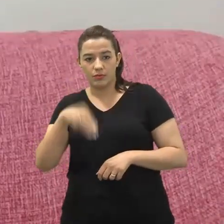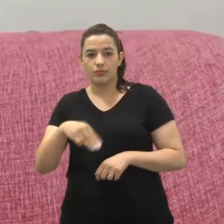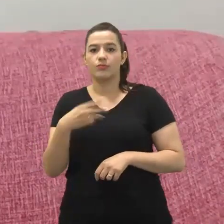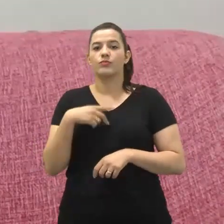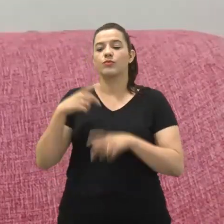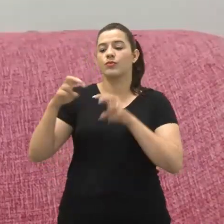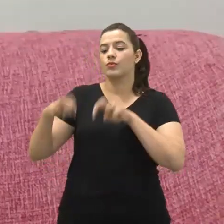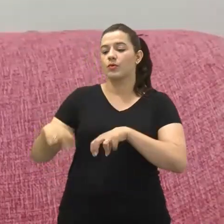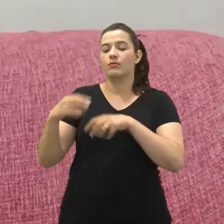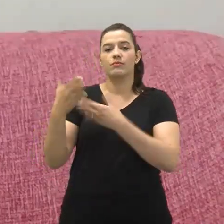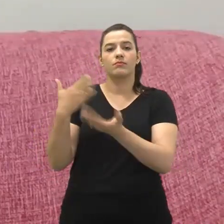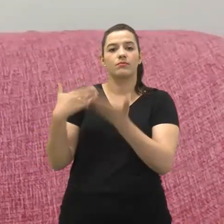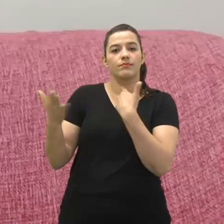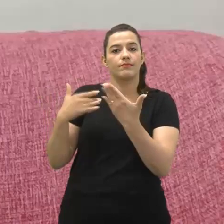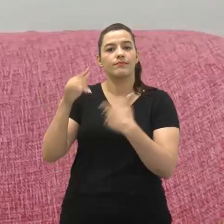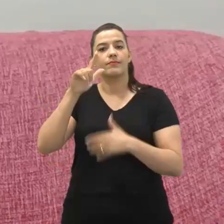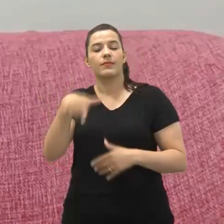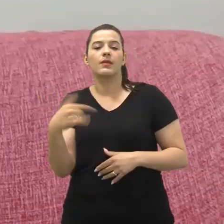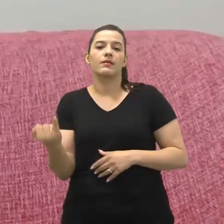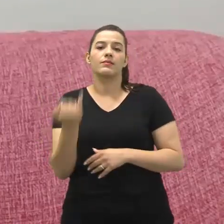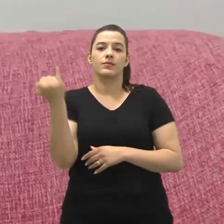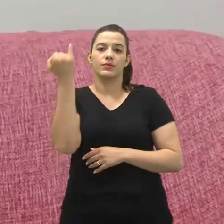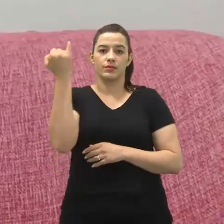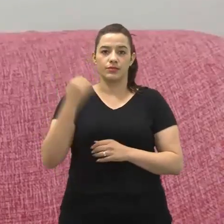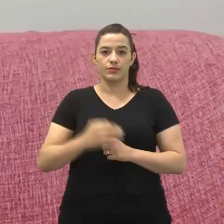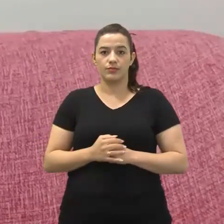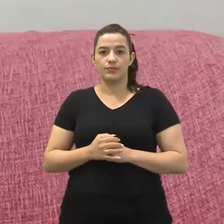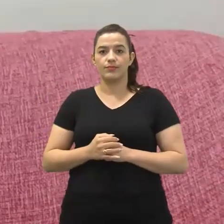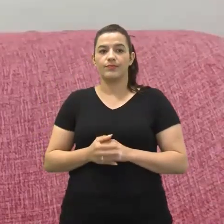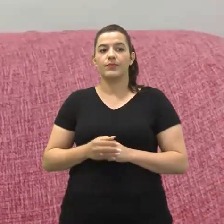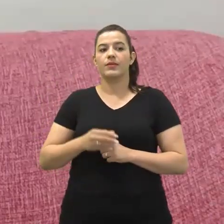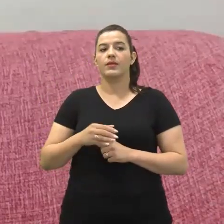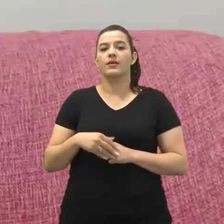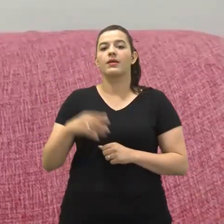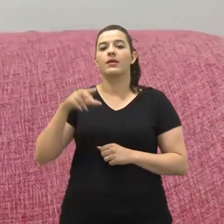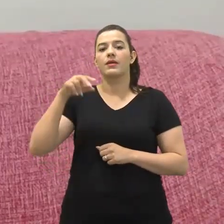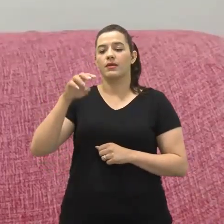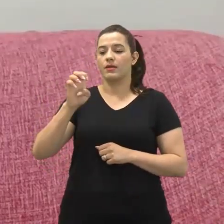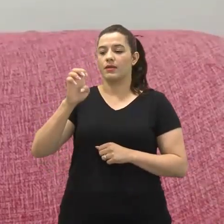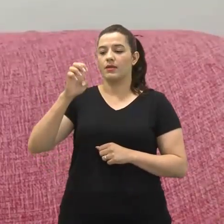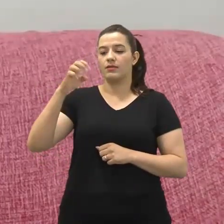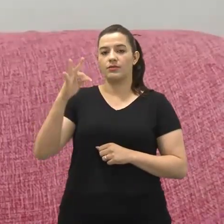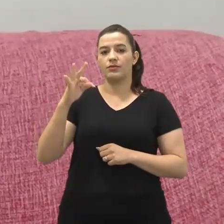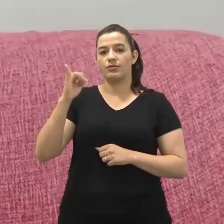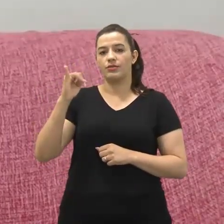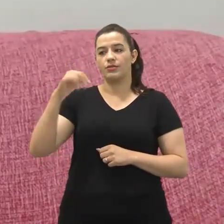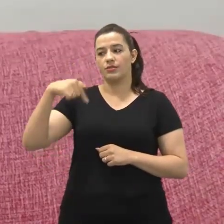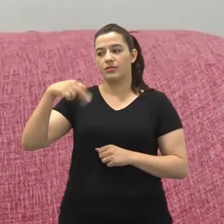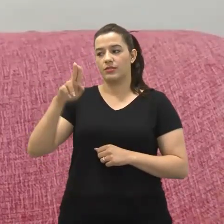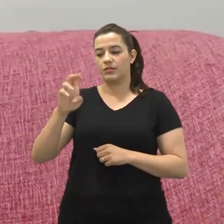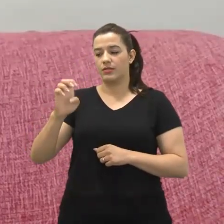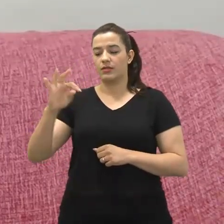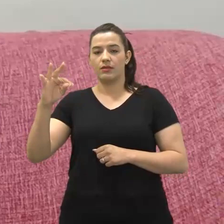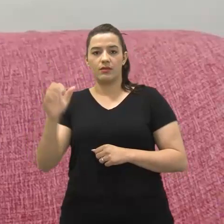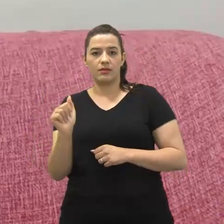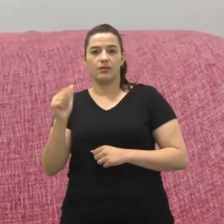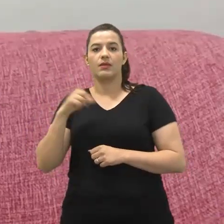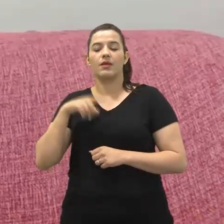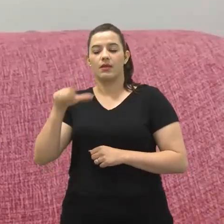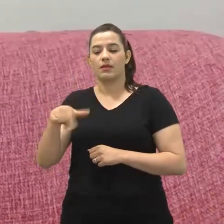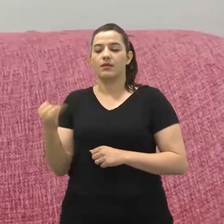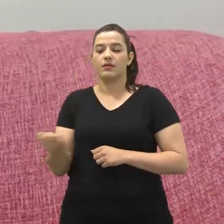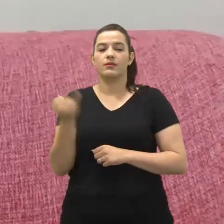de bate-papo são muito importantes é o que nós chamamos de netiqueta a etiqueta tão bem importante